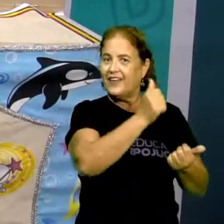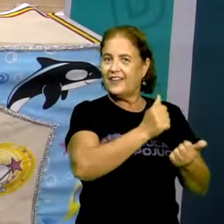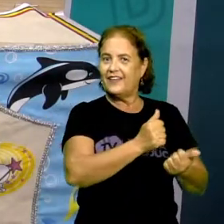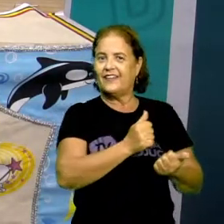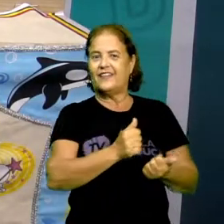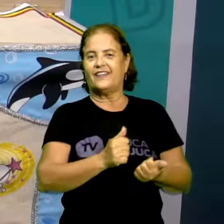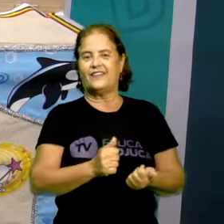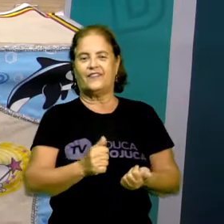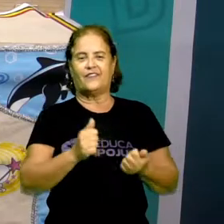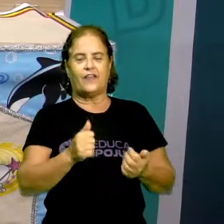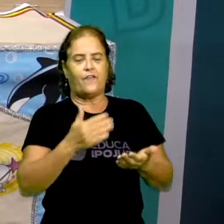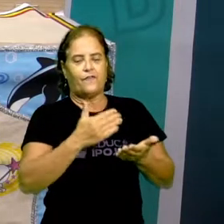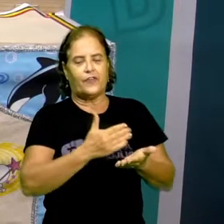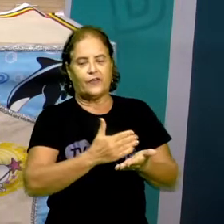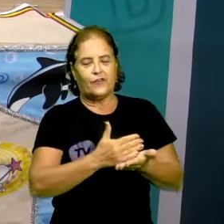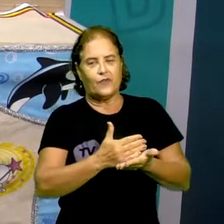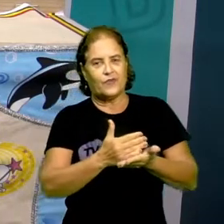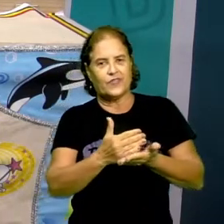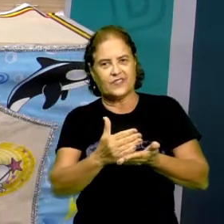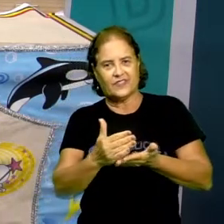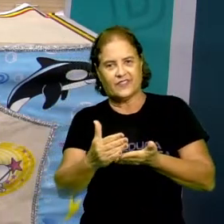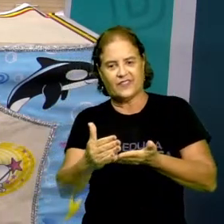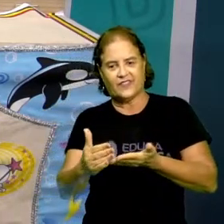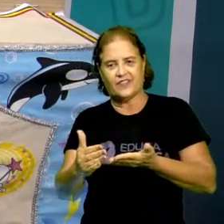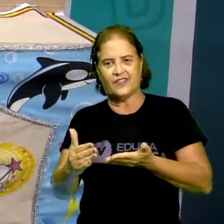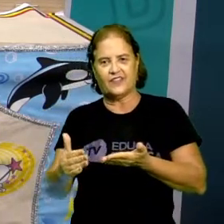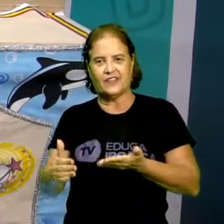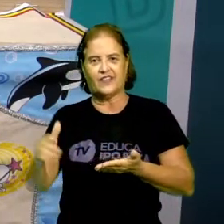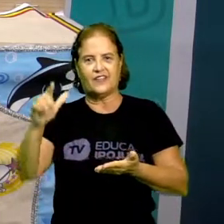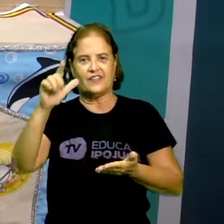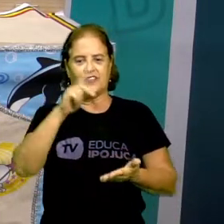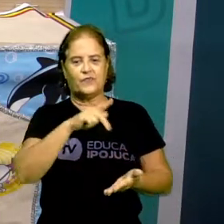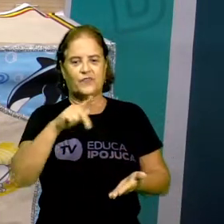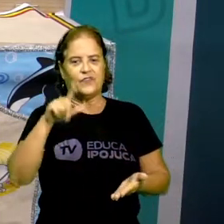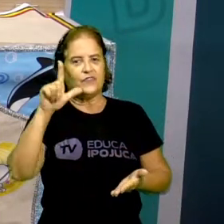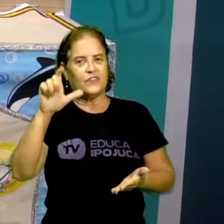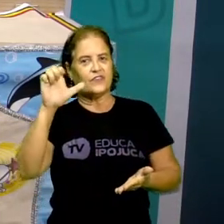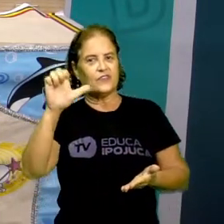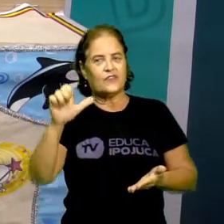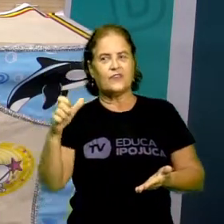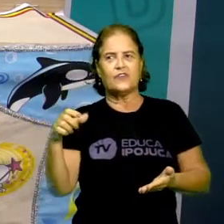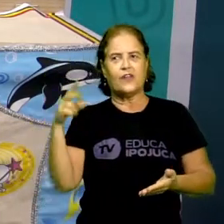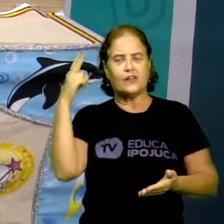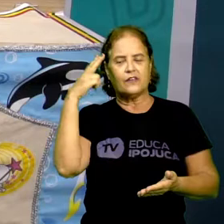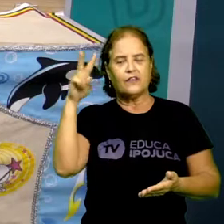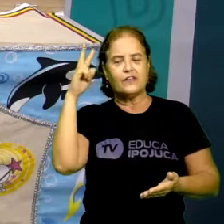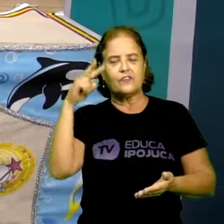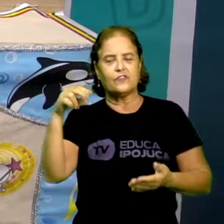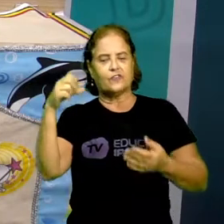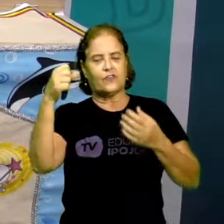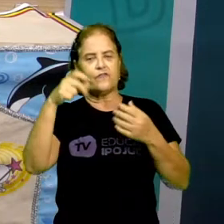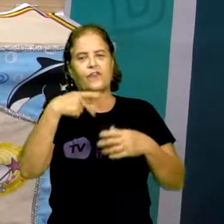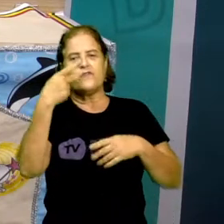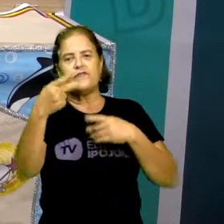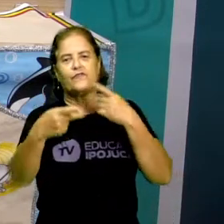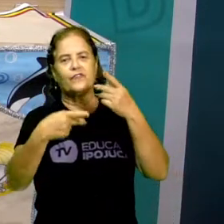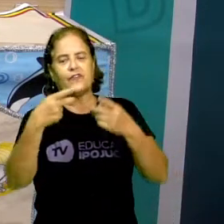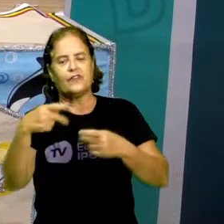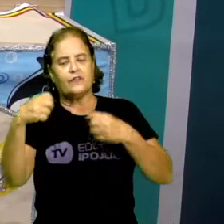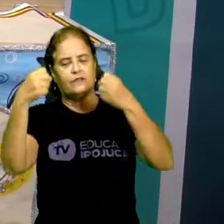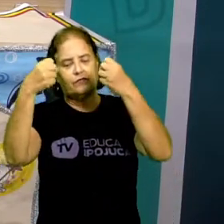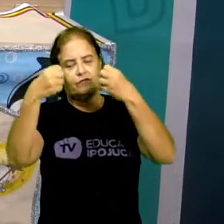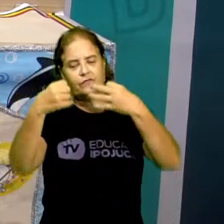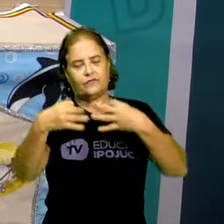Vamos lá, vai começar. Tia Lê a história agora vai